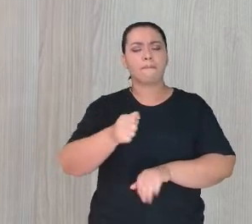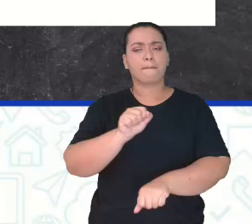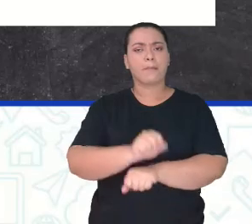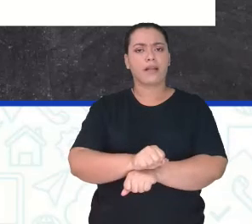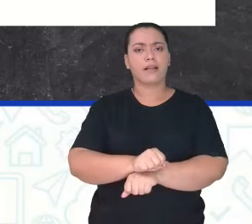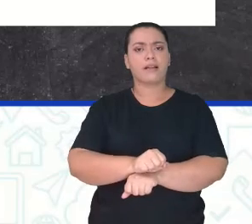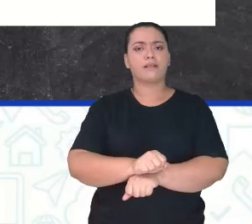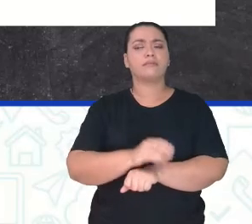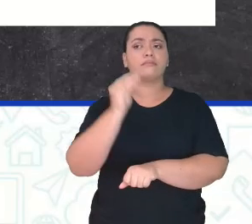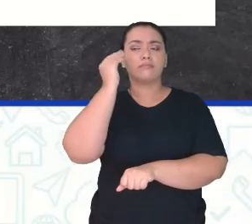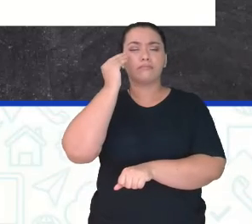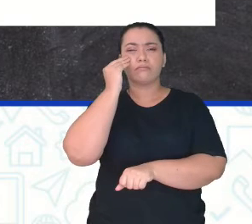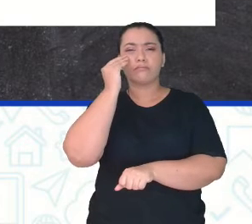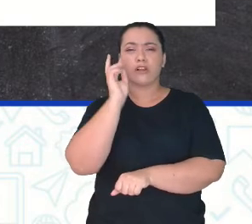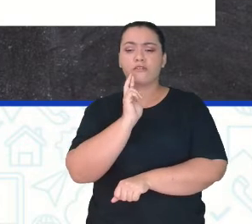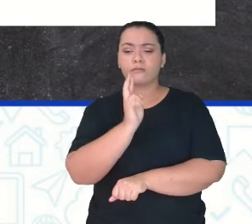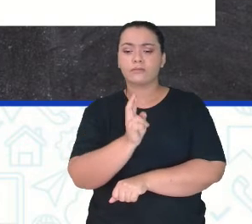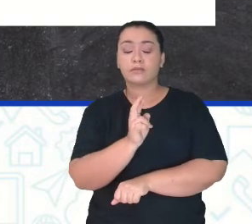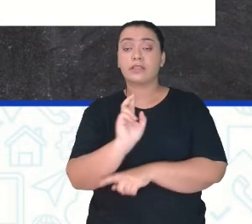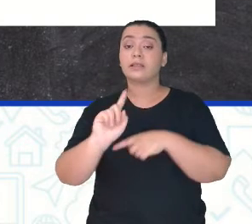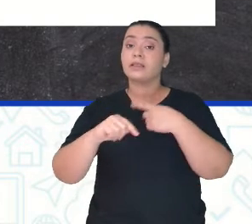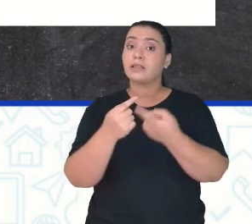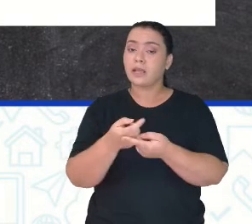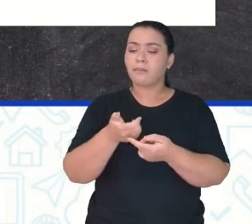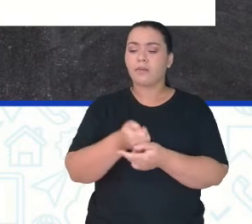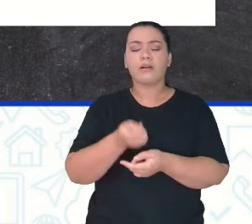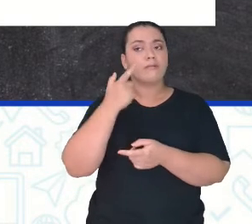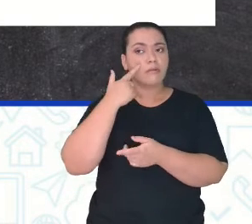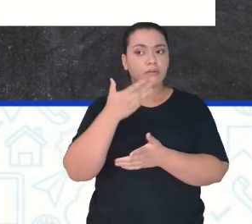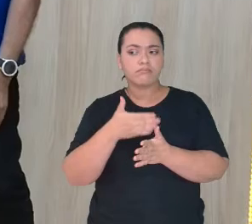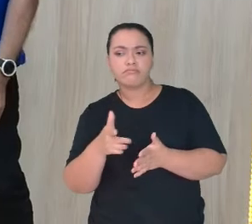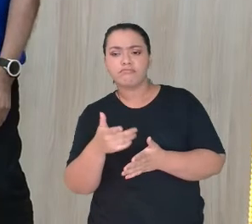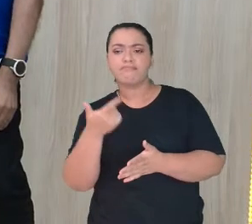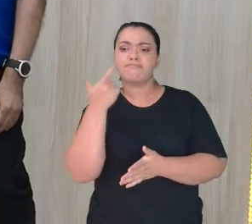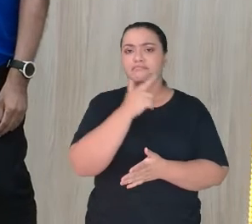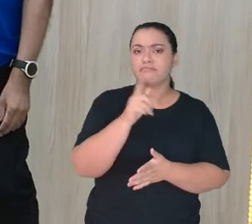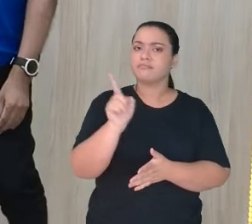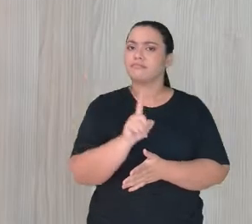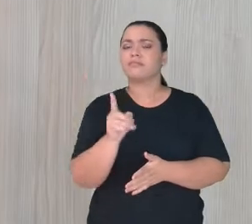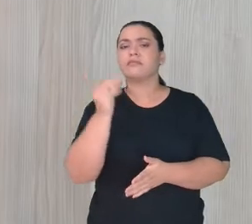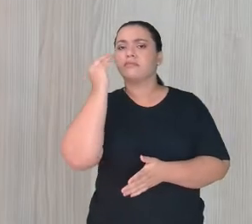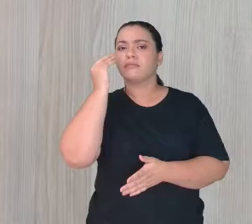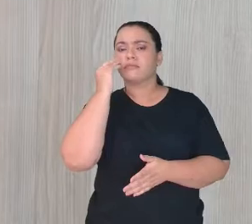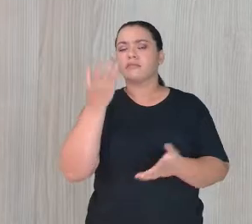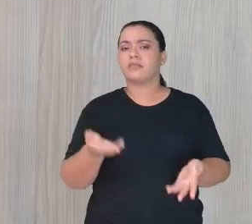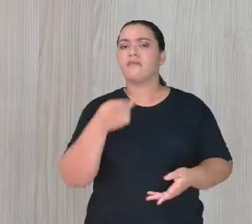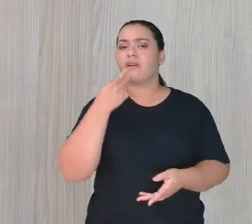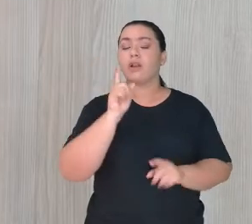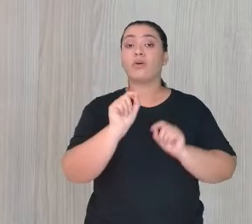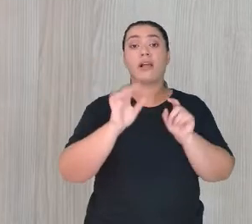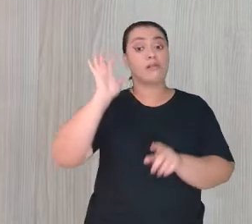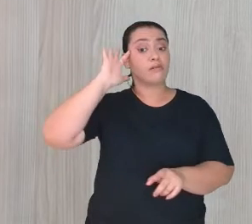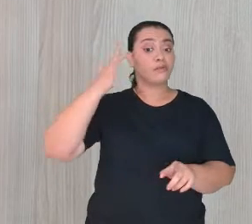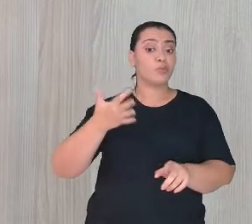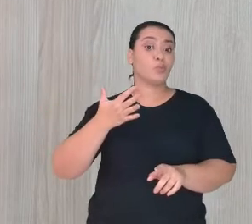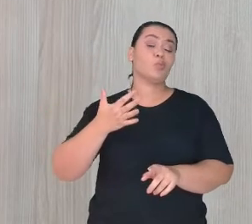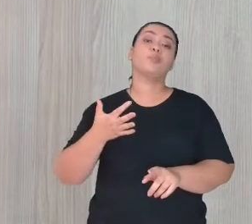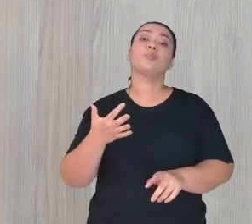vídeo, tenta responder e depois dá o play para ver se você acertou, tá bom? Pare de estar